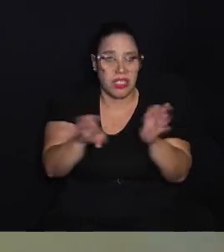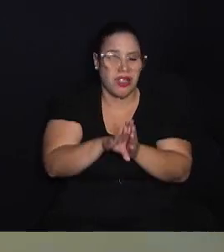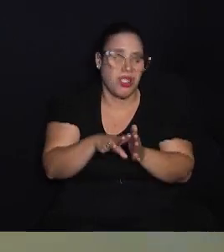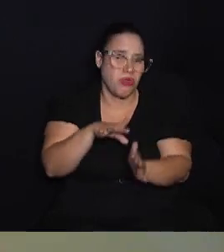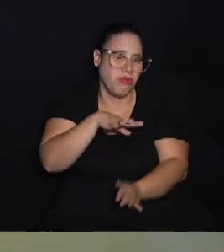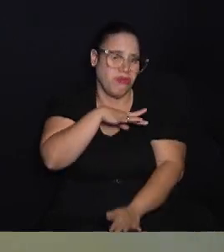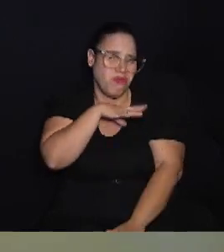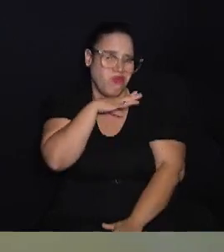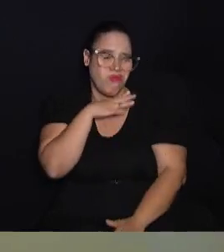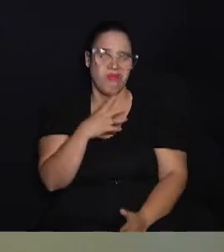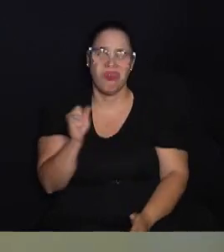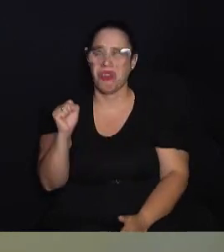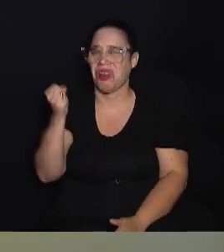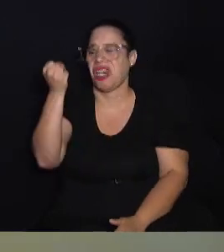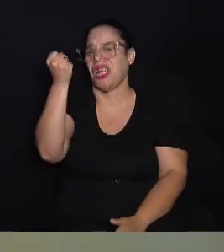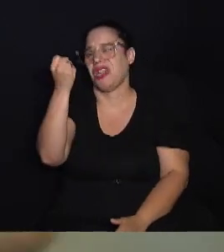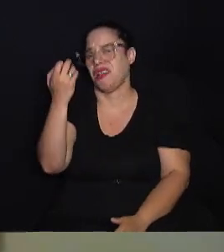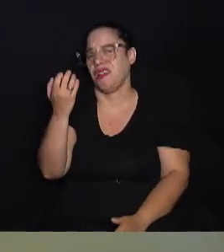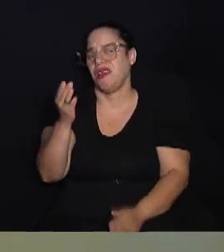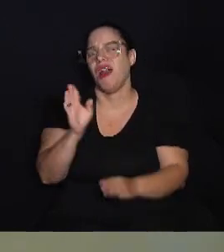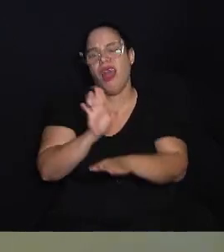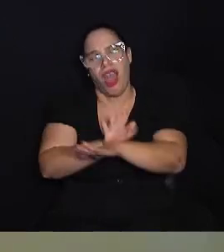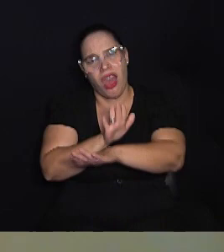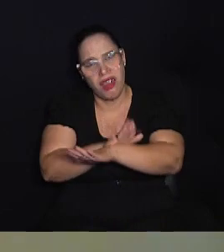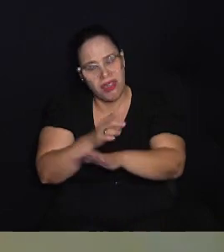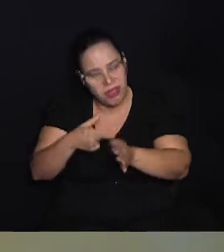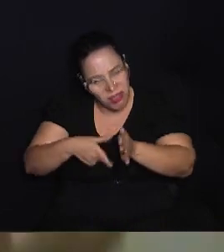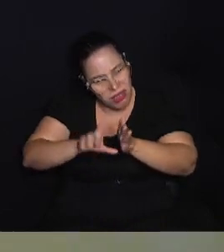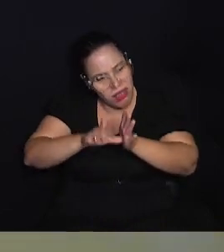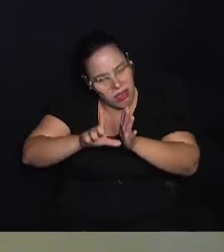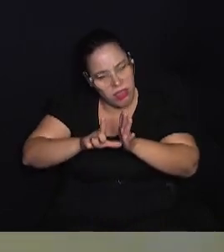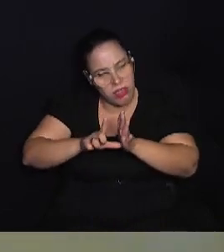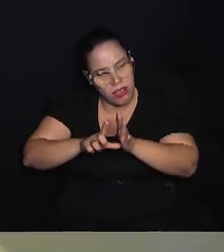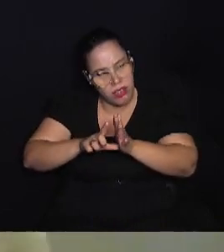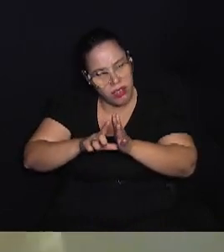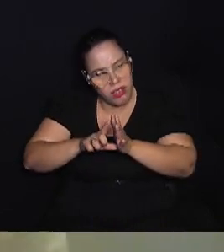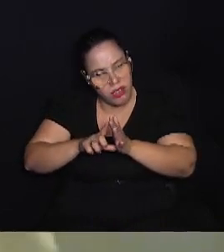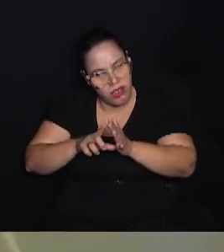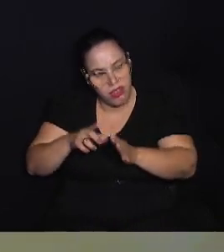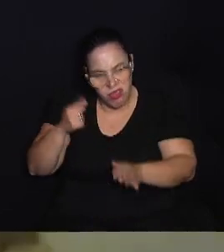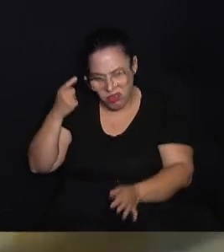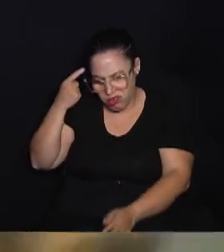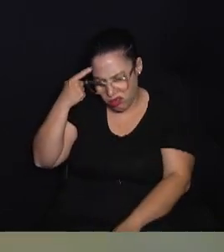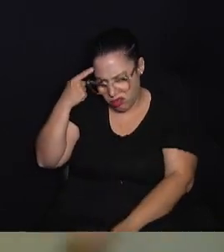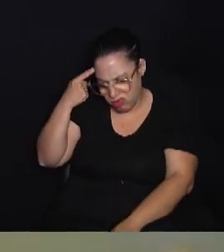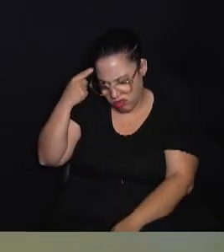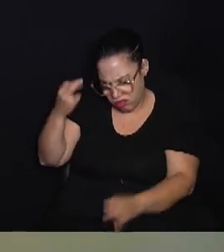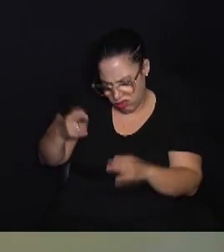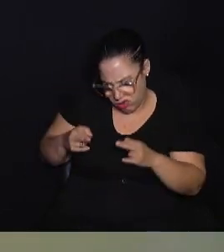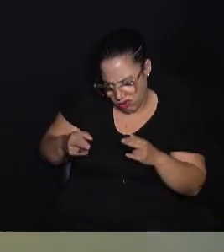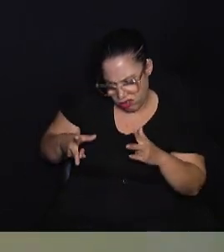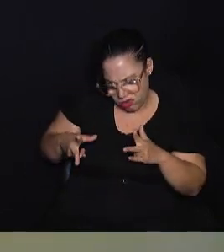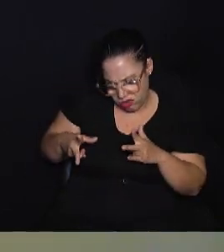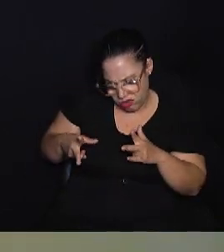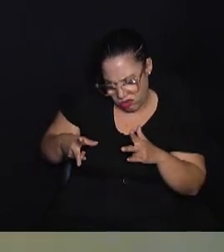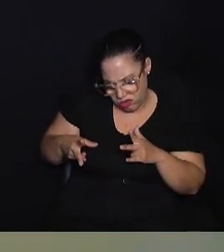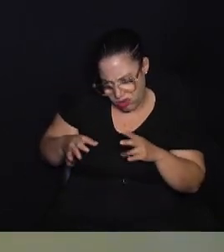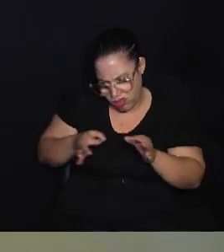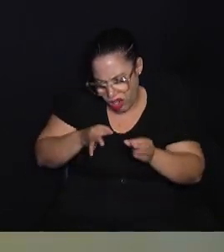forma tão grave. Procurar ajuda antes. Sentiu diferença na sua cognição, na sua cabeça, nos seus pensamentos,